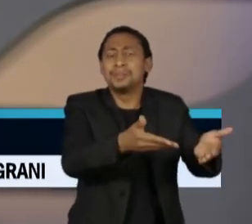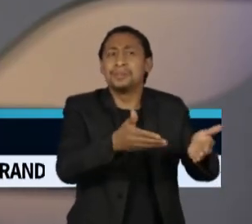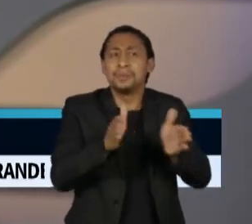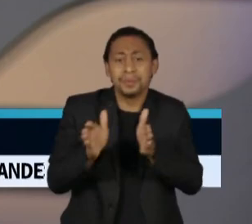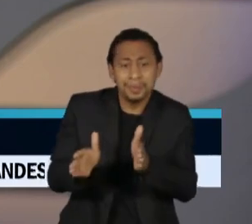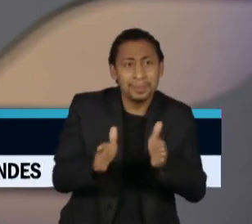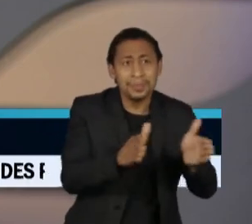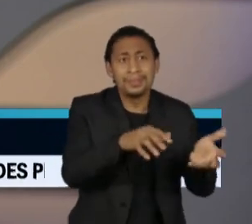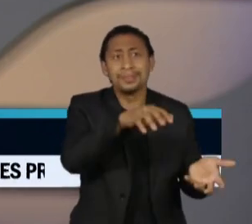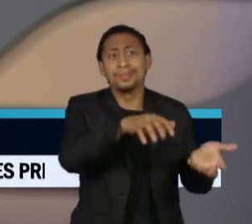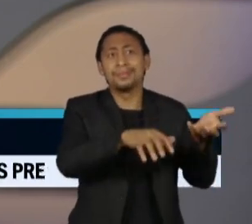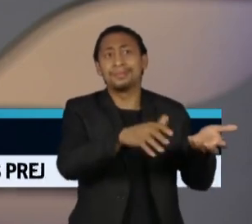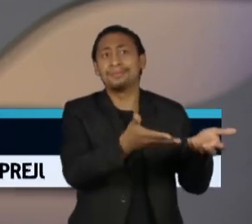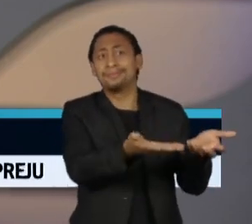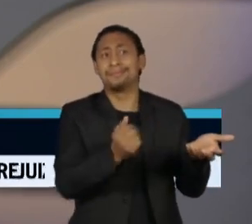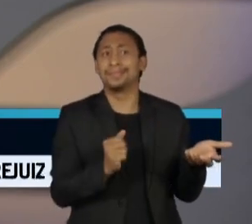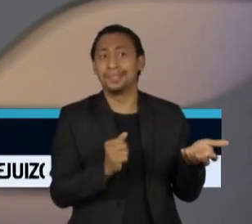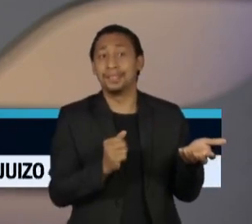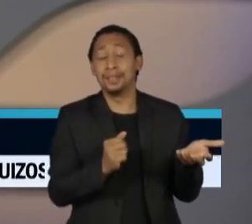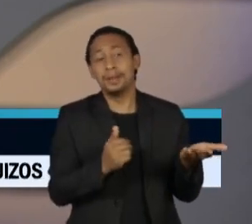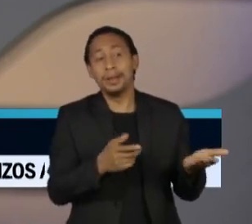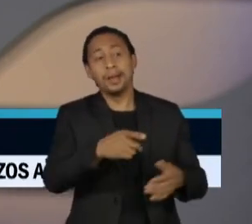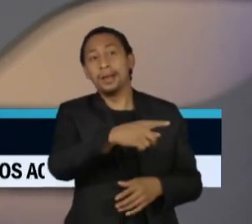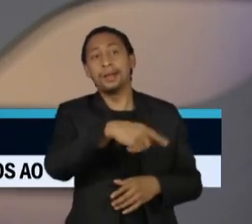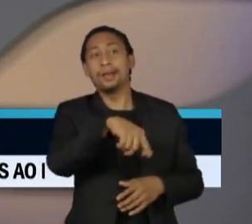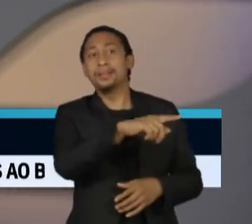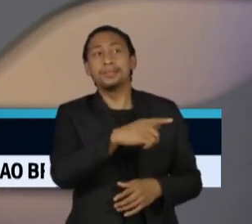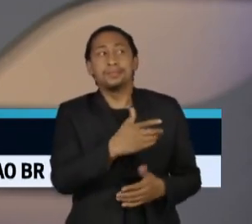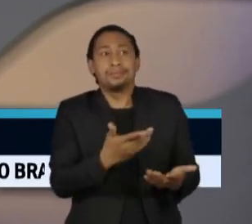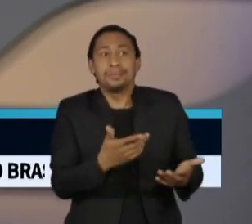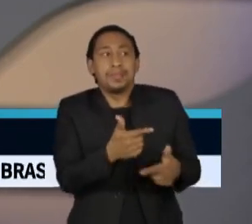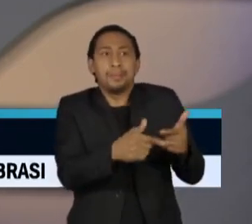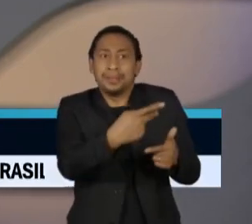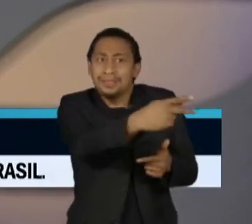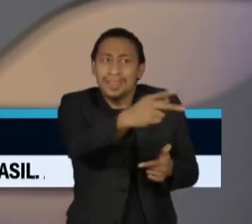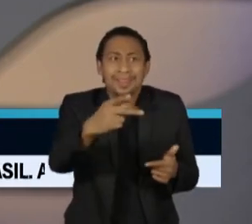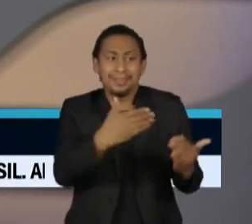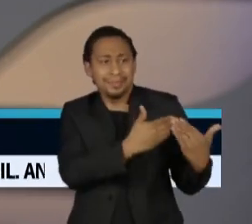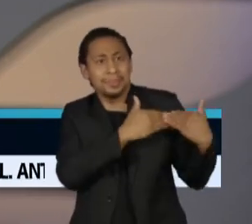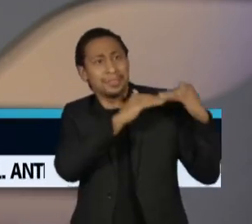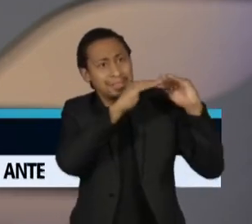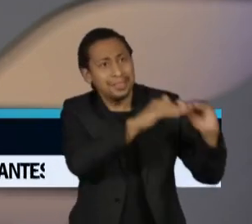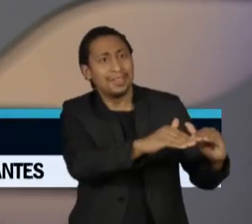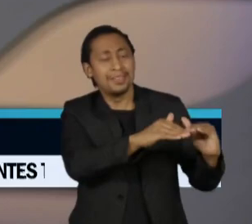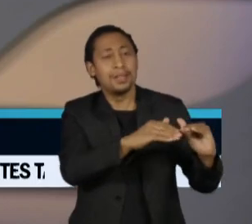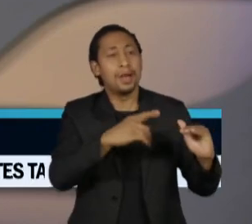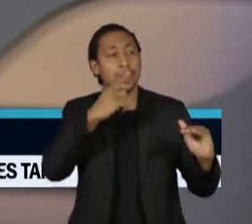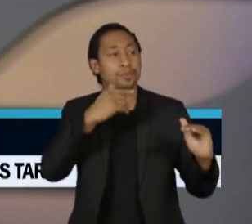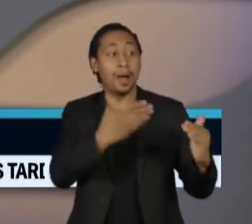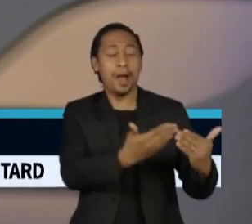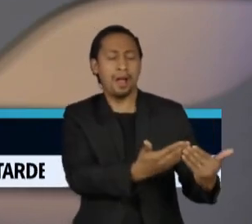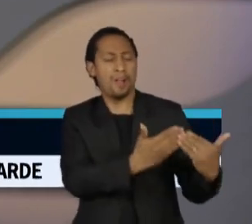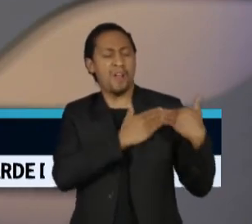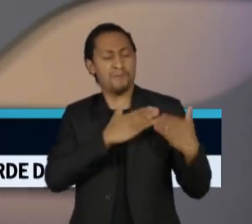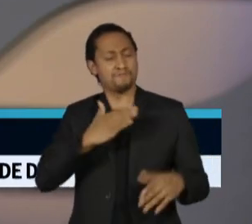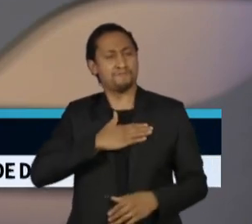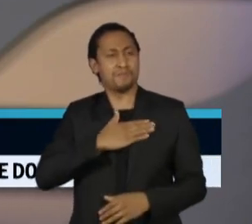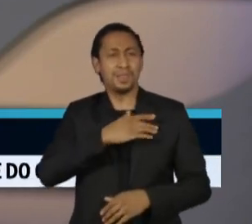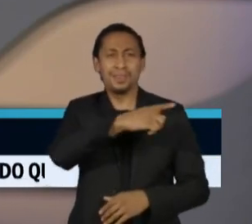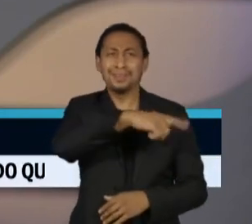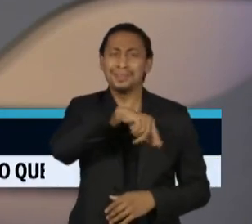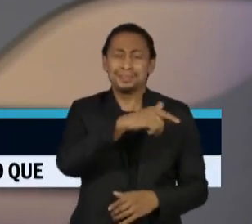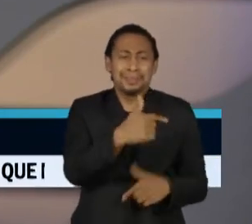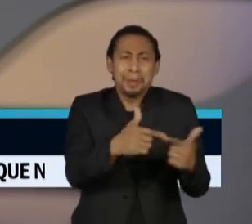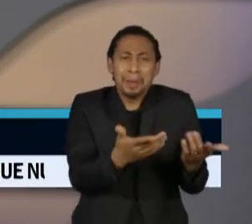digamos, facilitando o trabalho do Executivo. Eu não estou discutindo o mérito da questão. Não se trata do mérito da